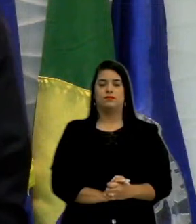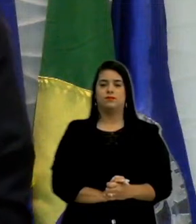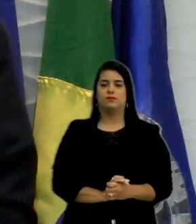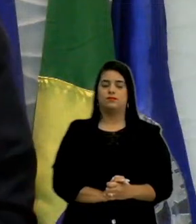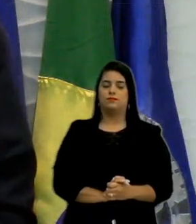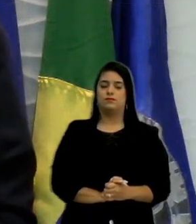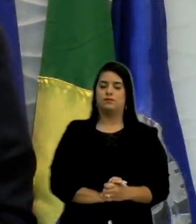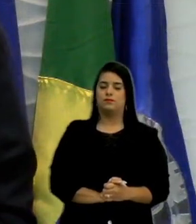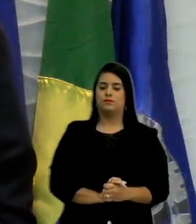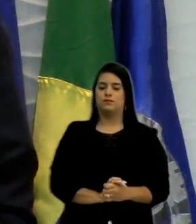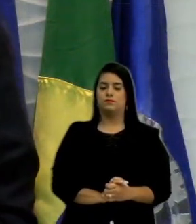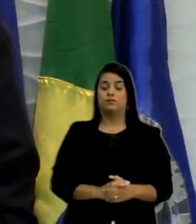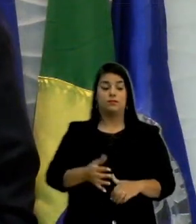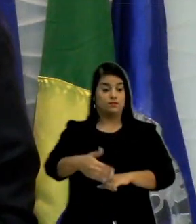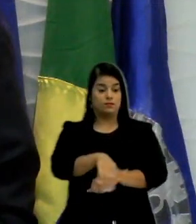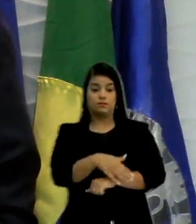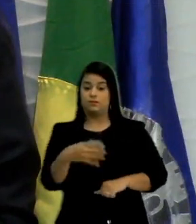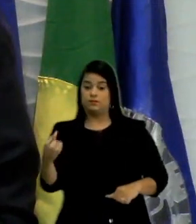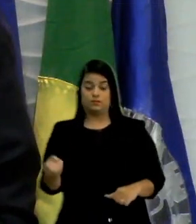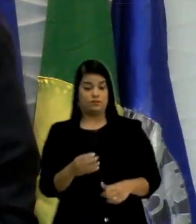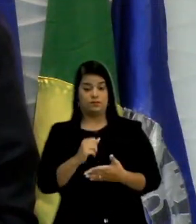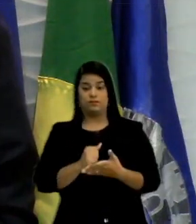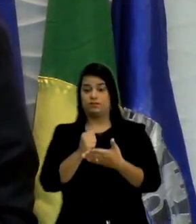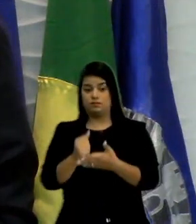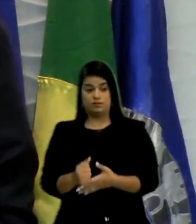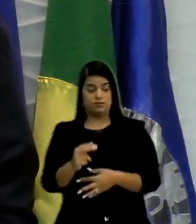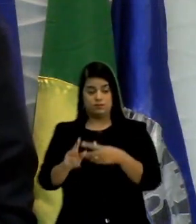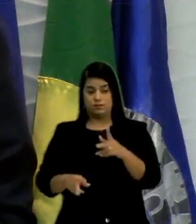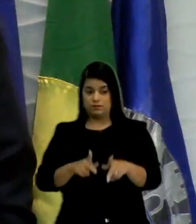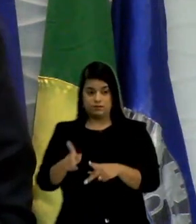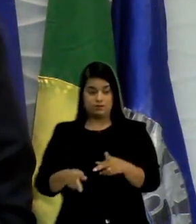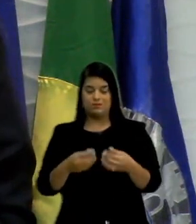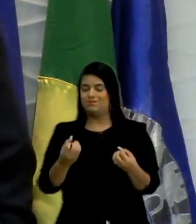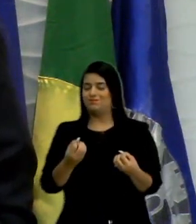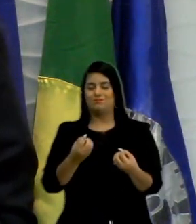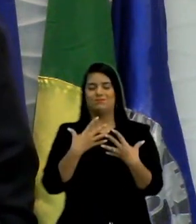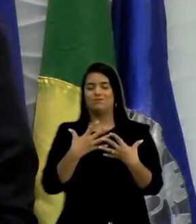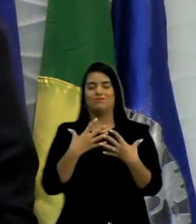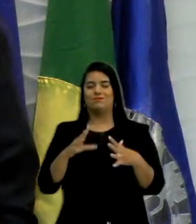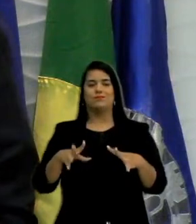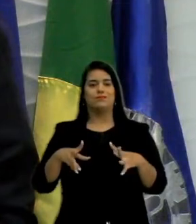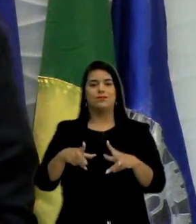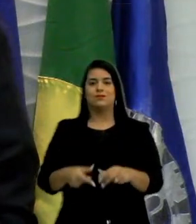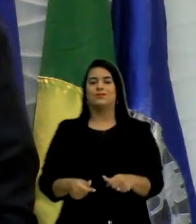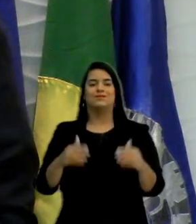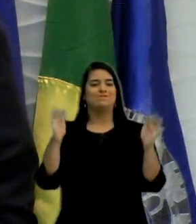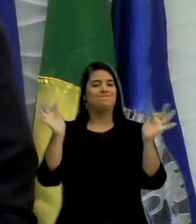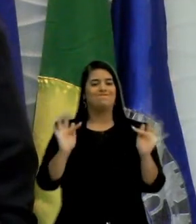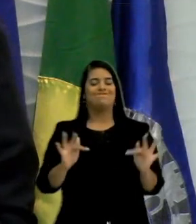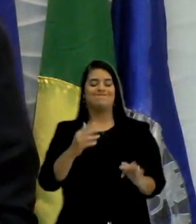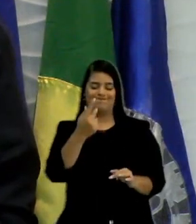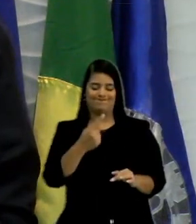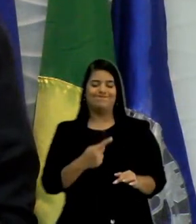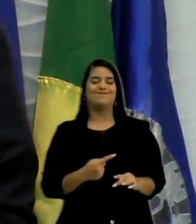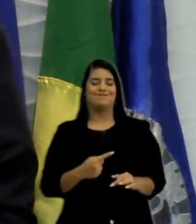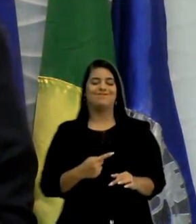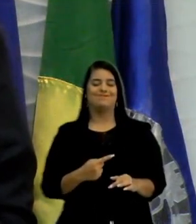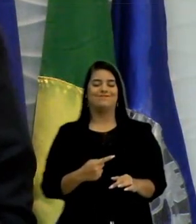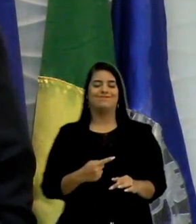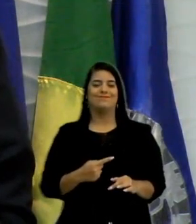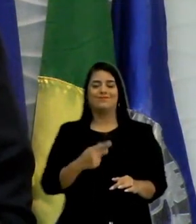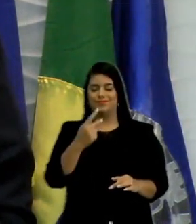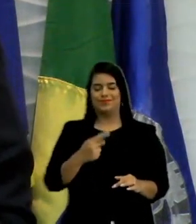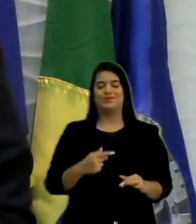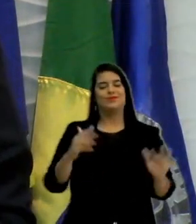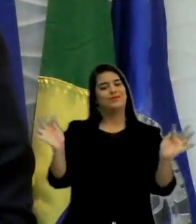Meu filho, o que for para a rua não, para beneficiar o povo, é bom para todo mundo. E quem fica feliz sou eu. Quem fica